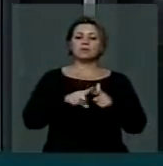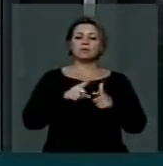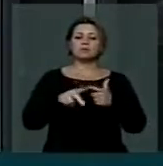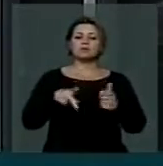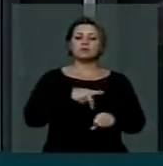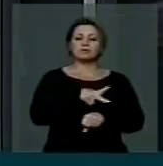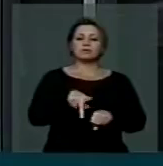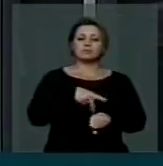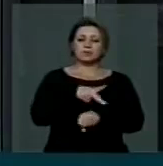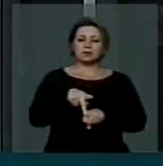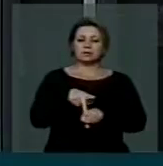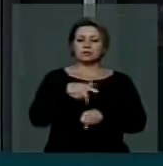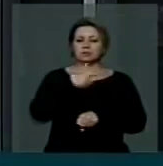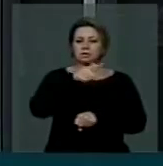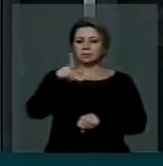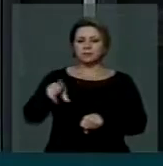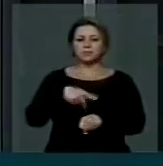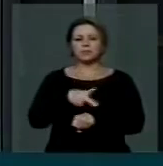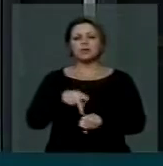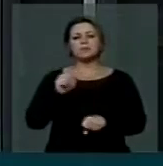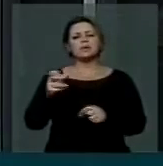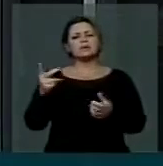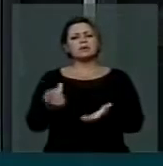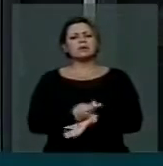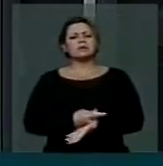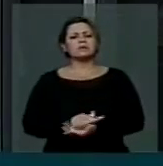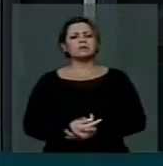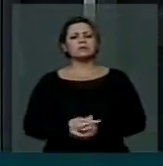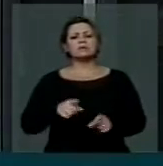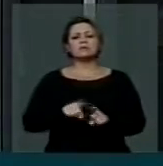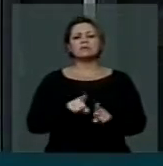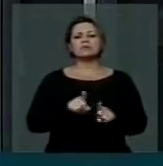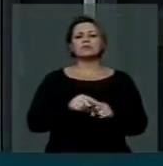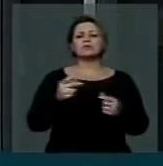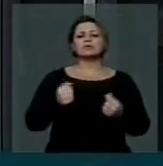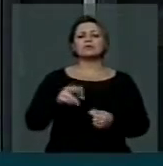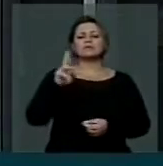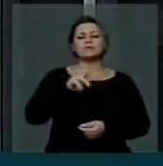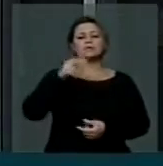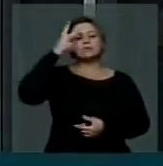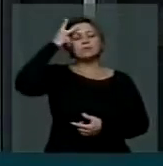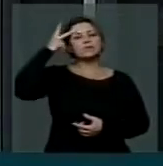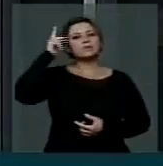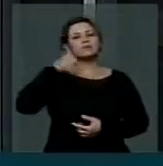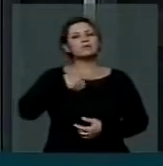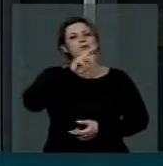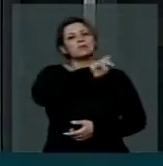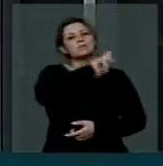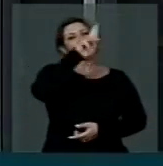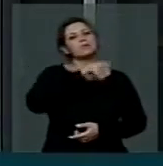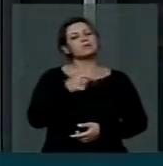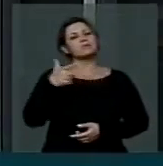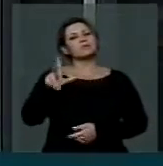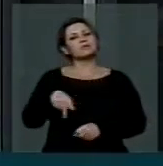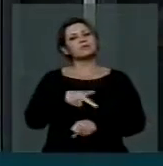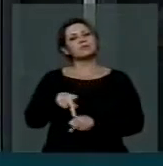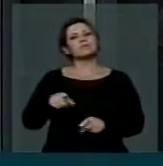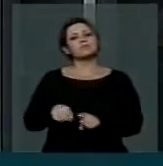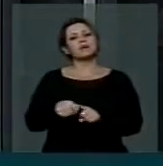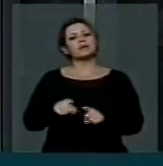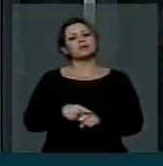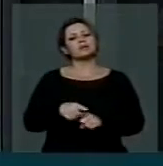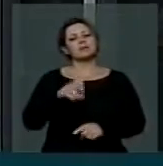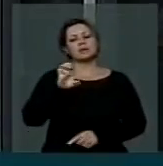então, essas violações só eram passíveis de punição pelos organismos internacionais, através